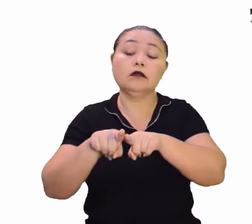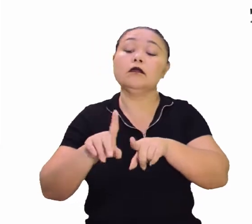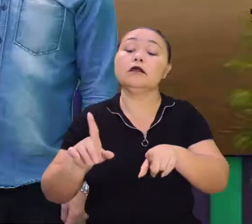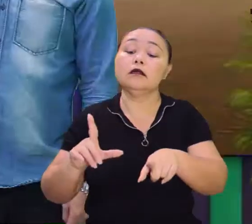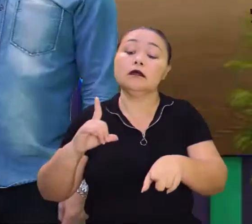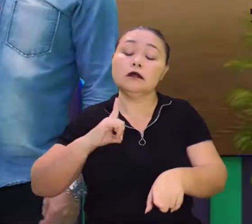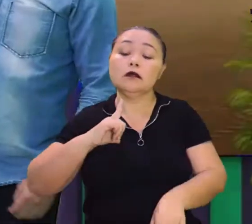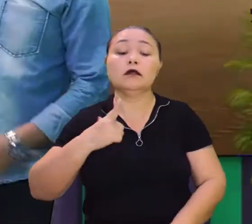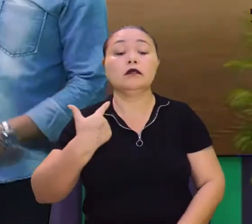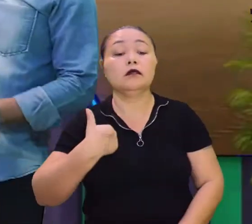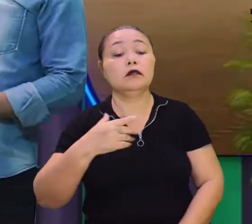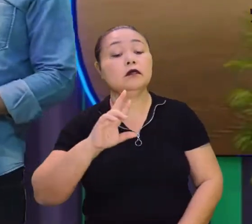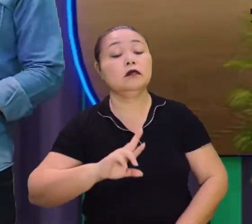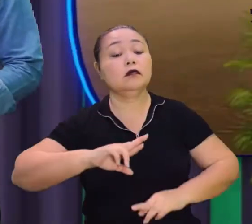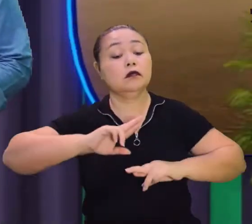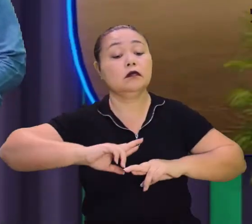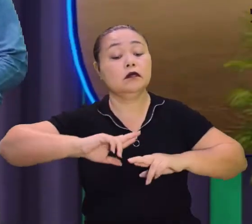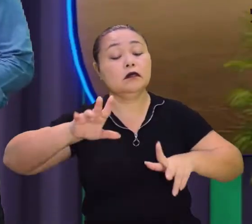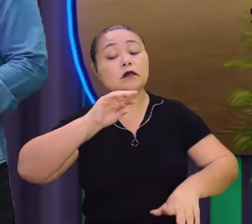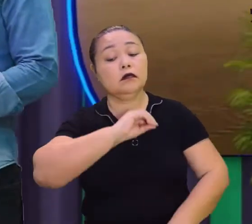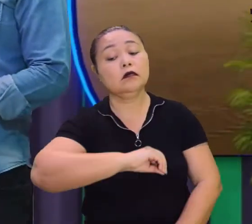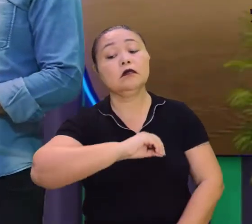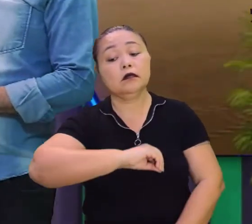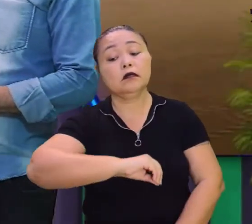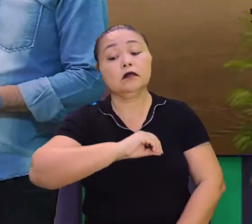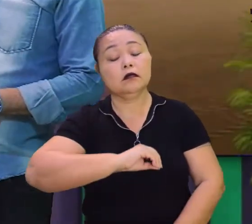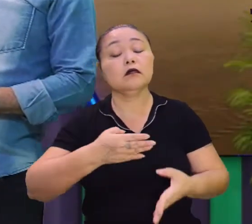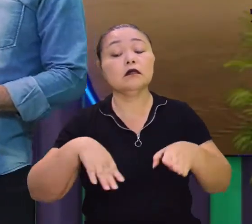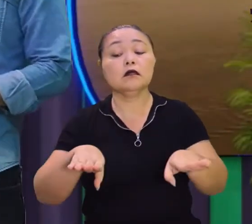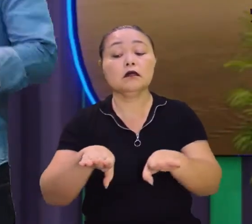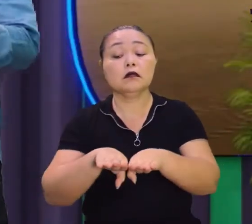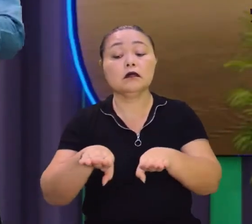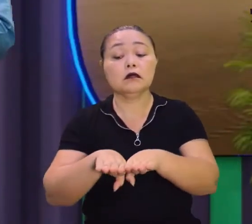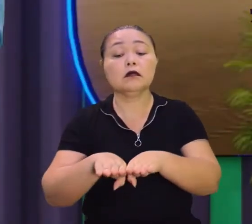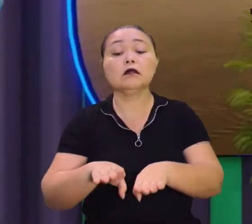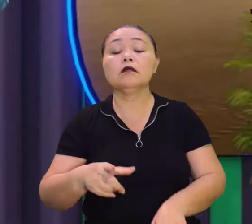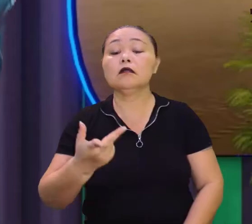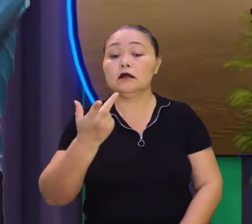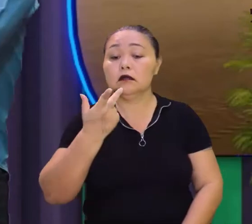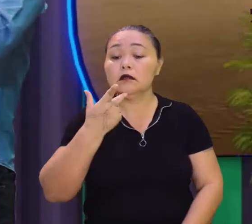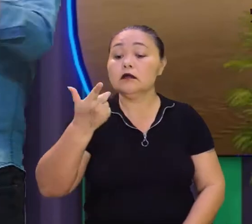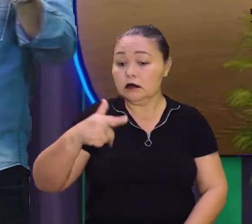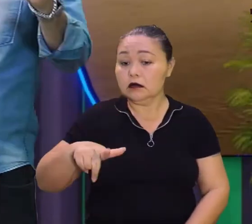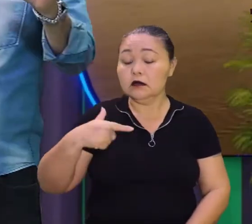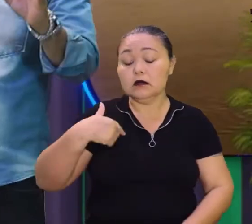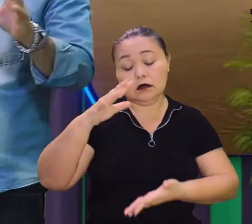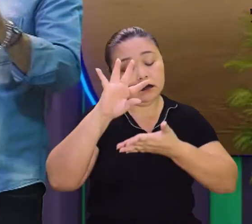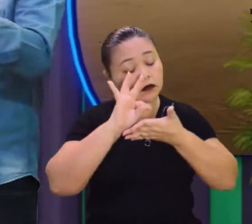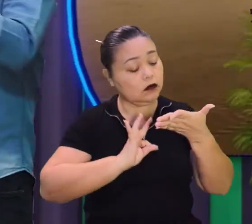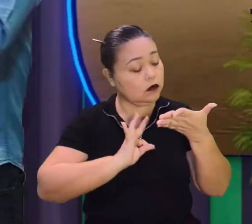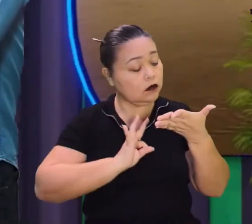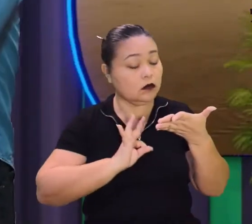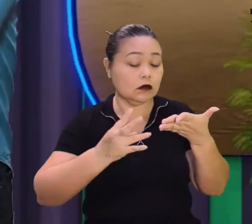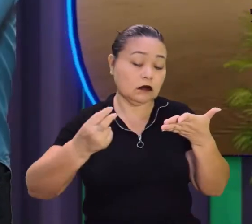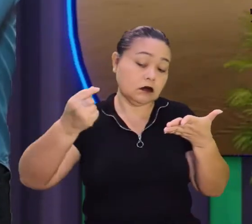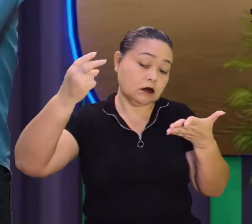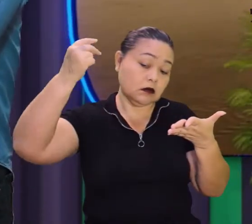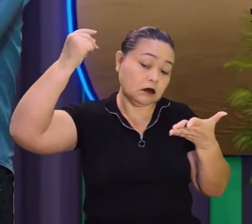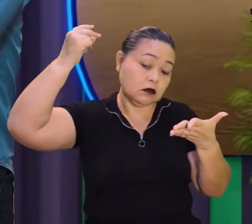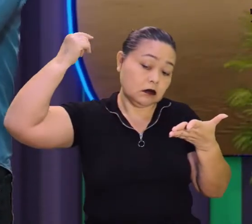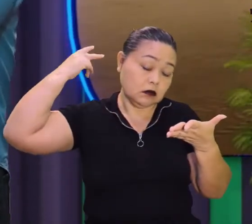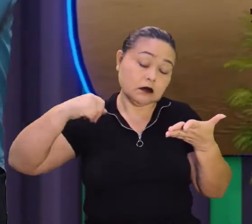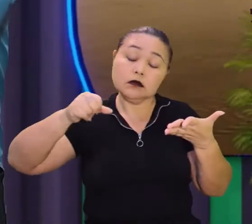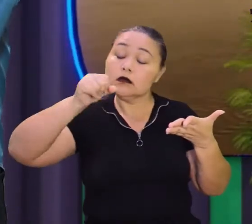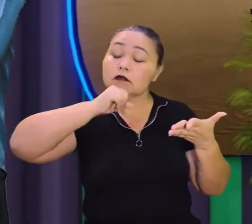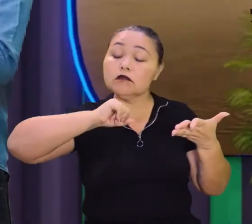indústrias, mas também a questão salarial. Vale salientar que o próprio texto diz ali a antiga, né,